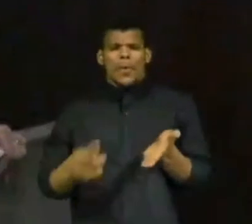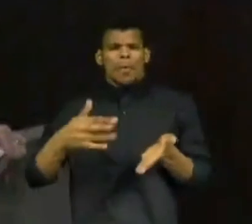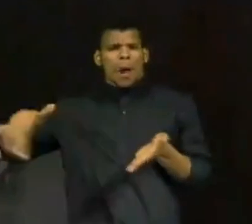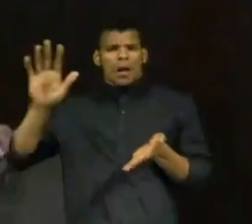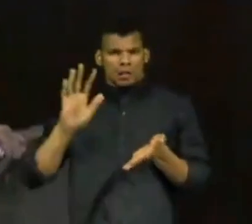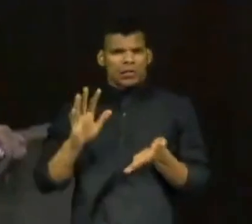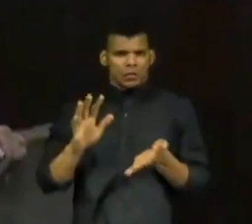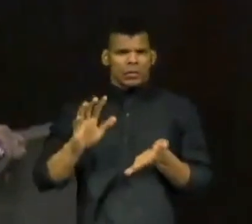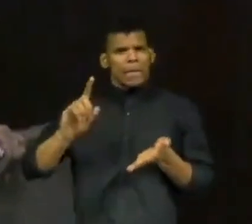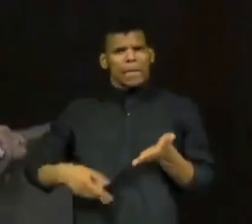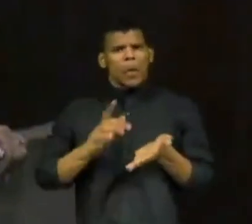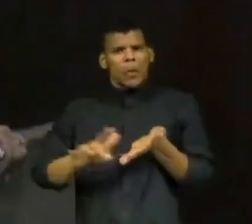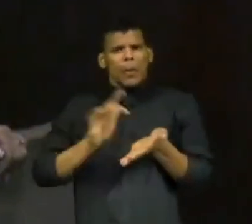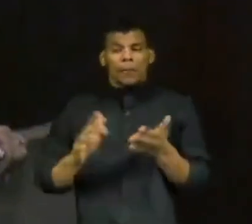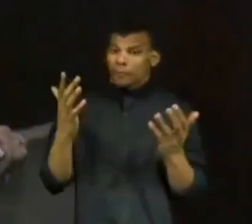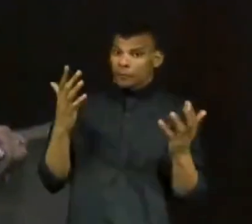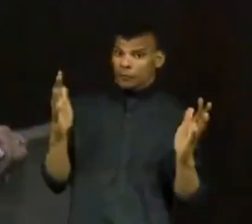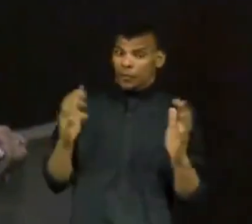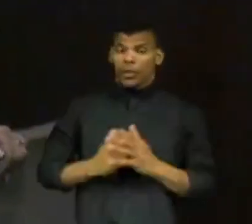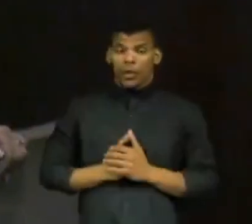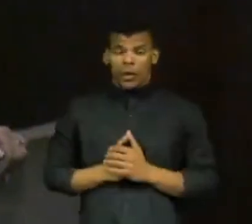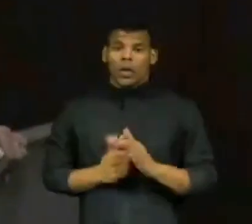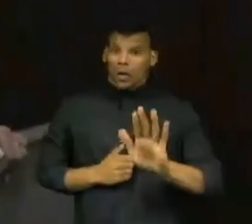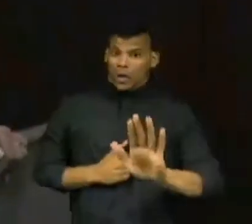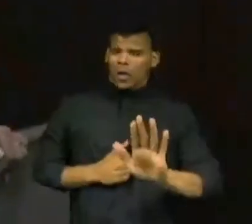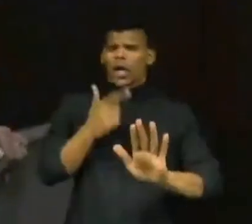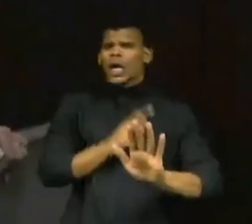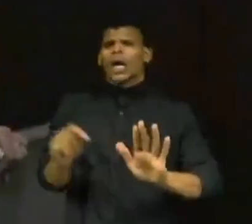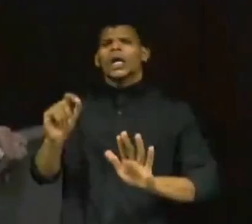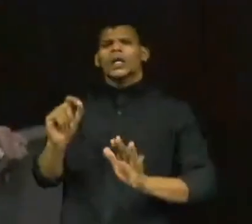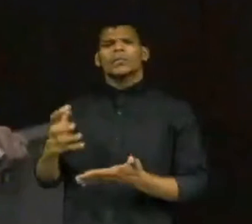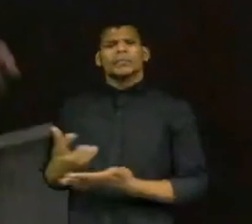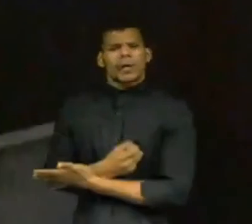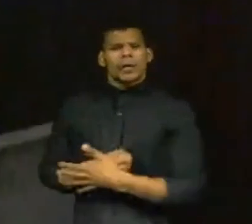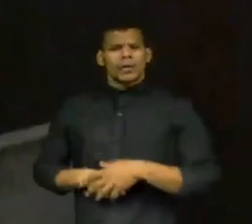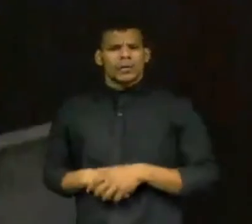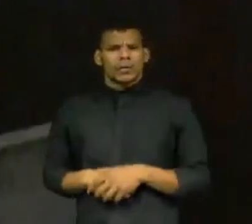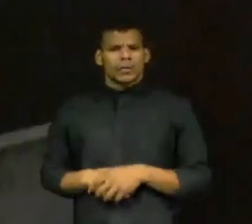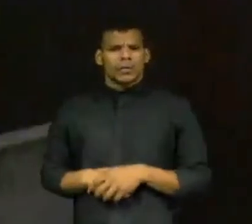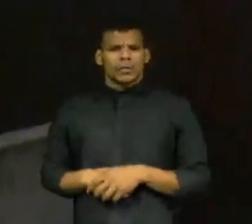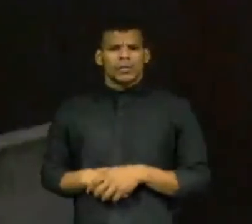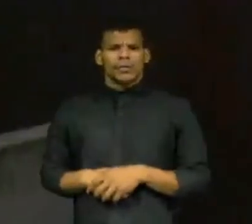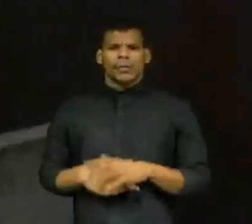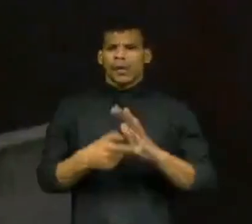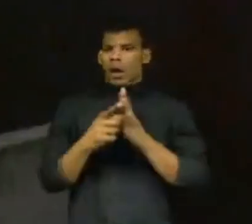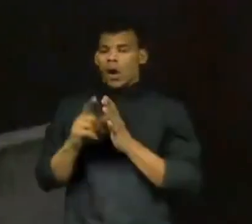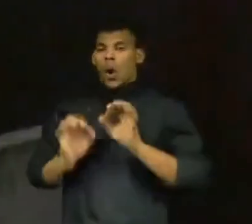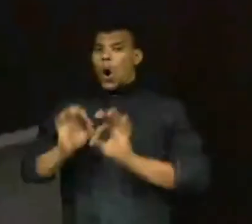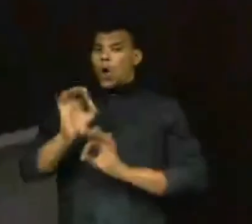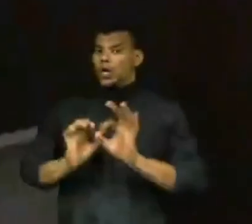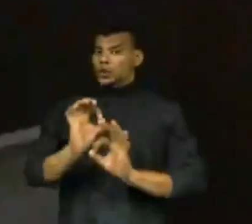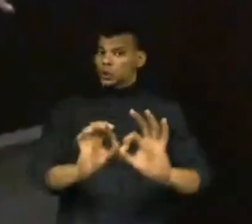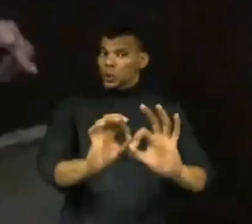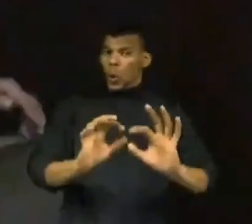no início da gestão, pois parabéns. Só foi possível entregar esses tablets porque alguém organizou a casa e